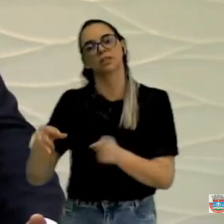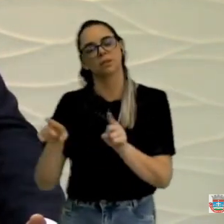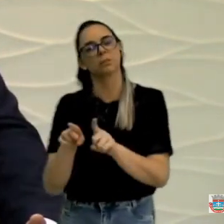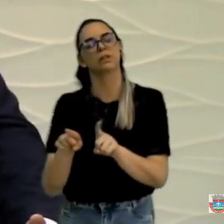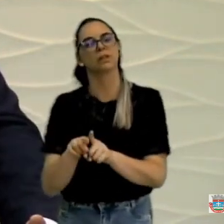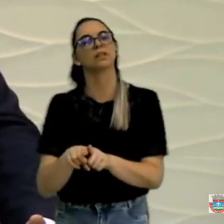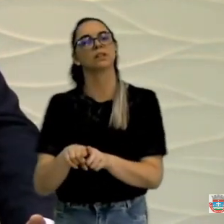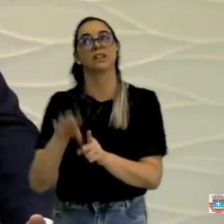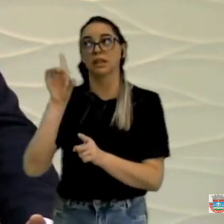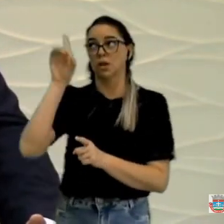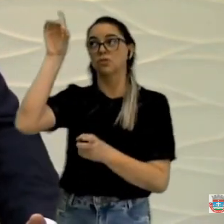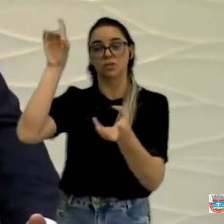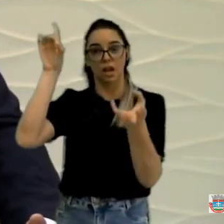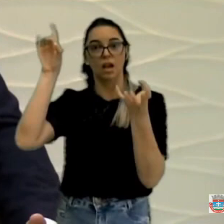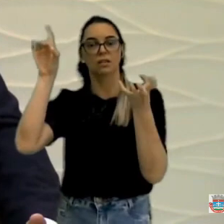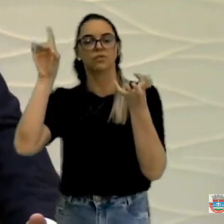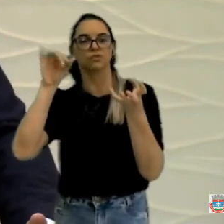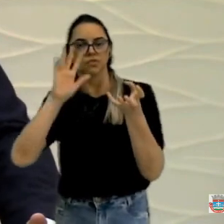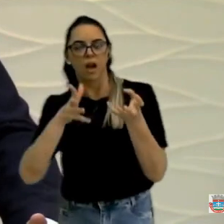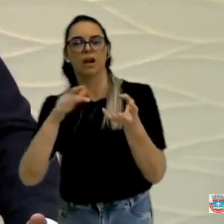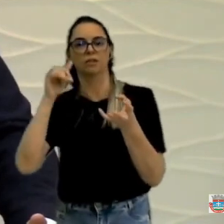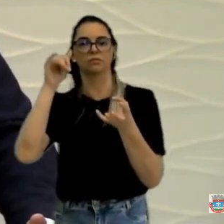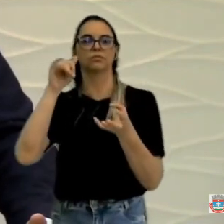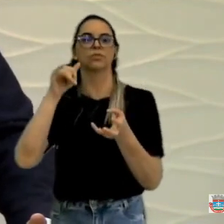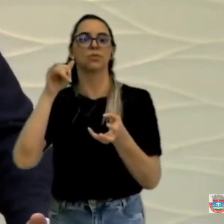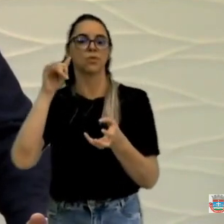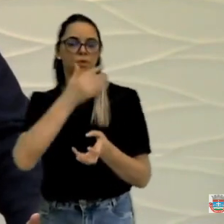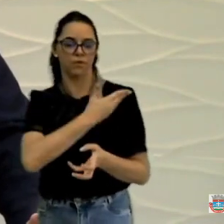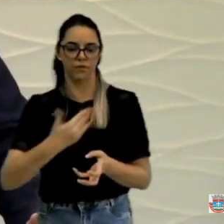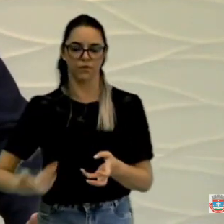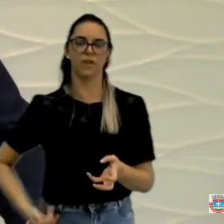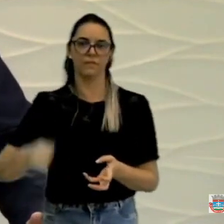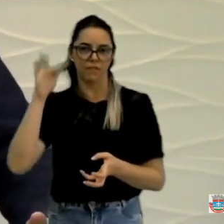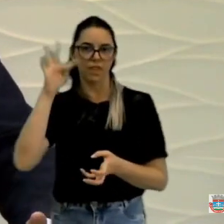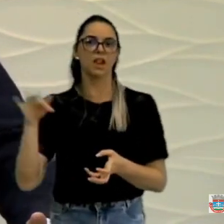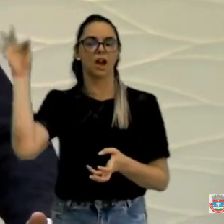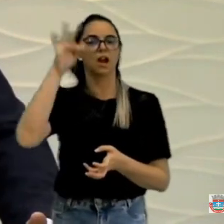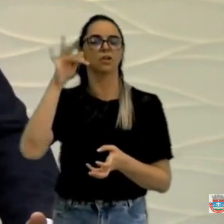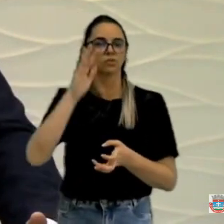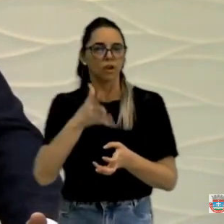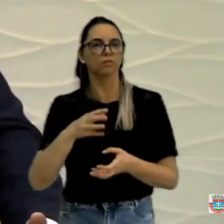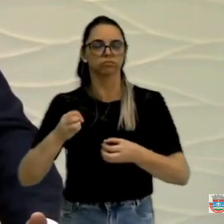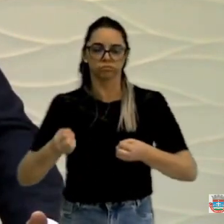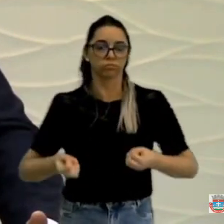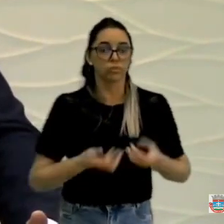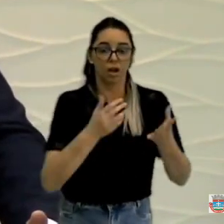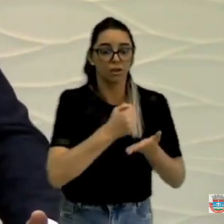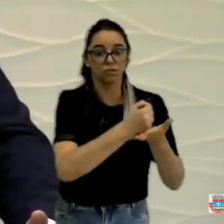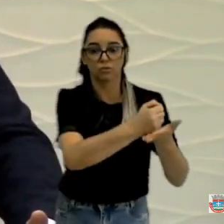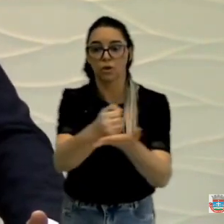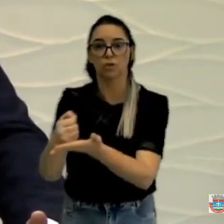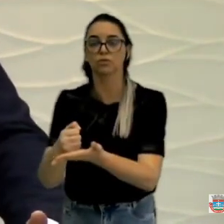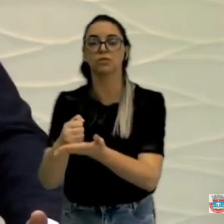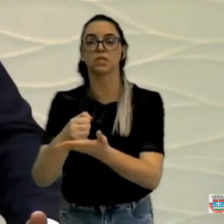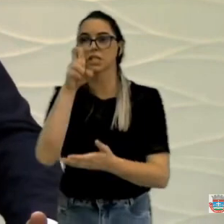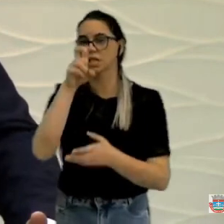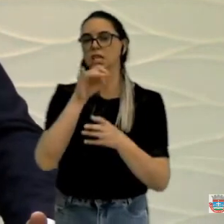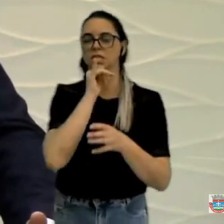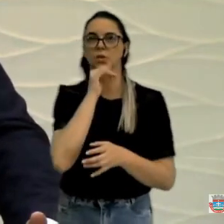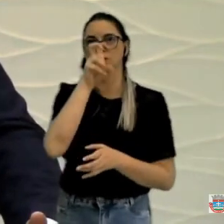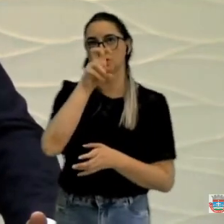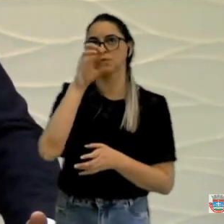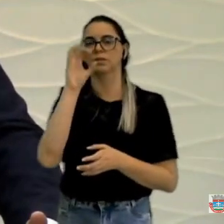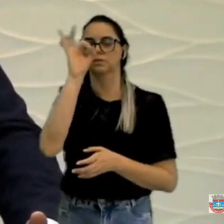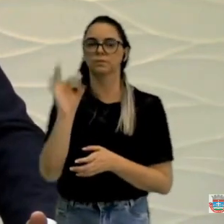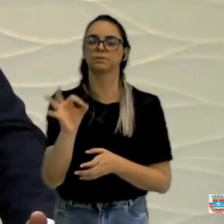sendo contemplada pelo governo federal na próxima etapa. O governo federal contemplou todas as creches que estavam 50% a mais